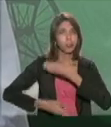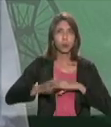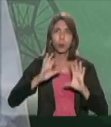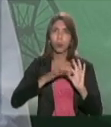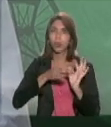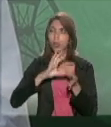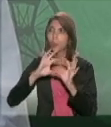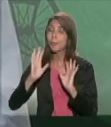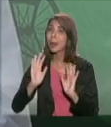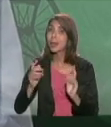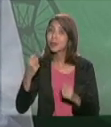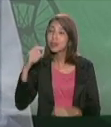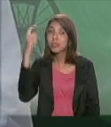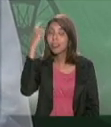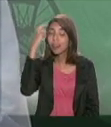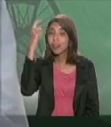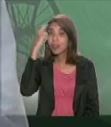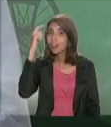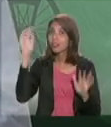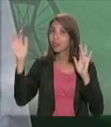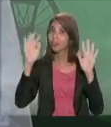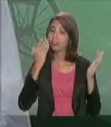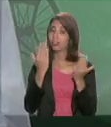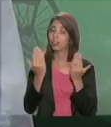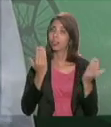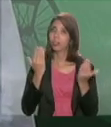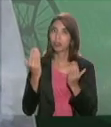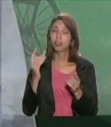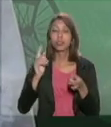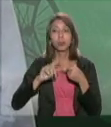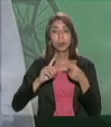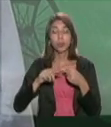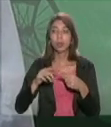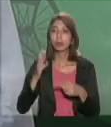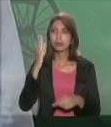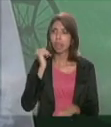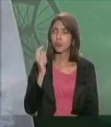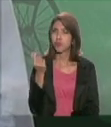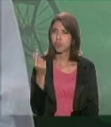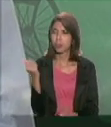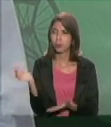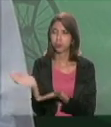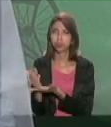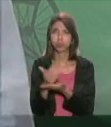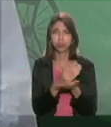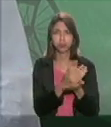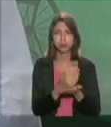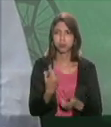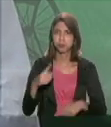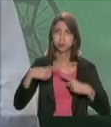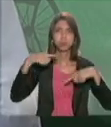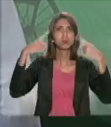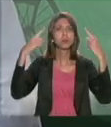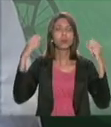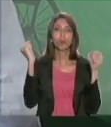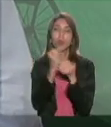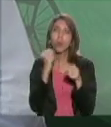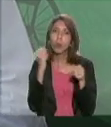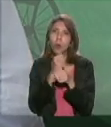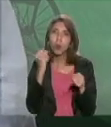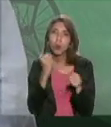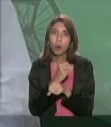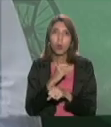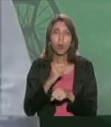eu acho que a coisa tem que ser feita de uma maneira racional. Primeiro que você, quando superfatura, né, quando você faz uma